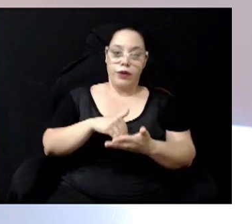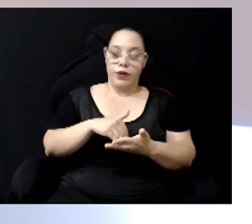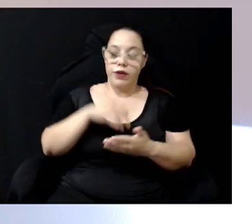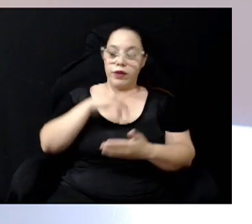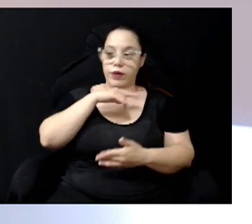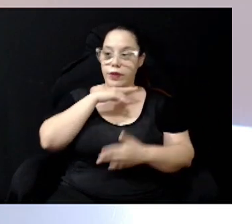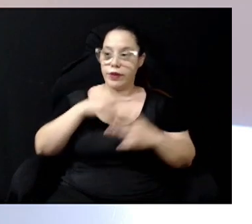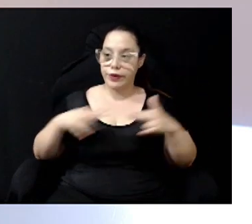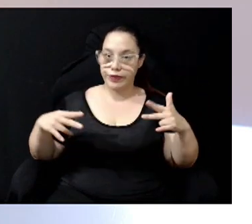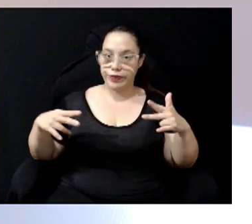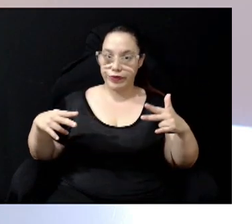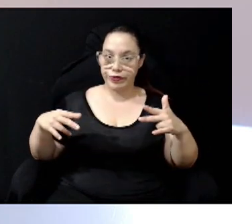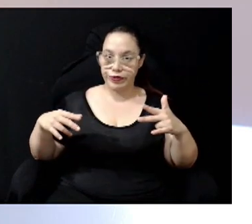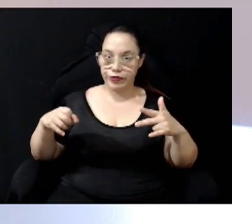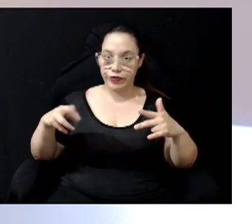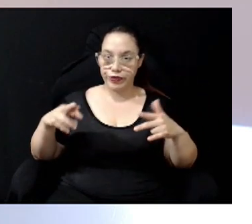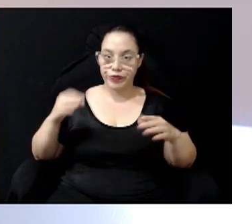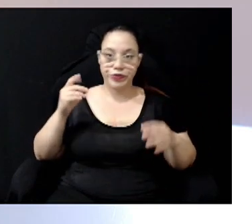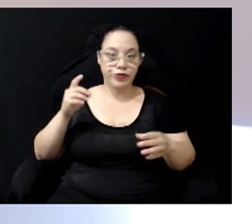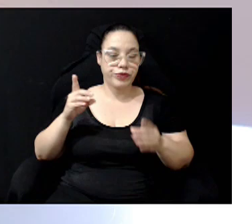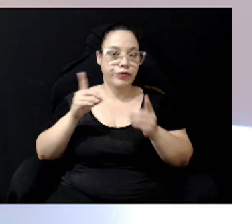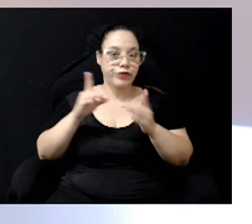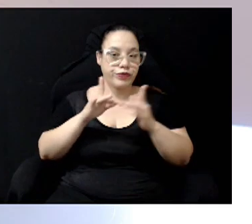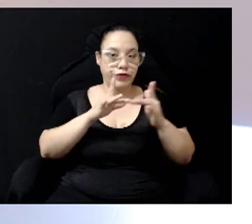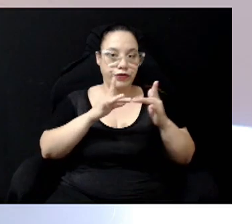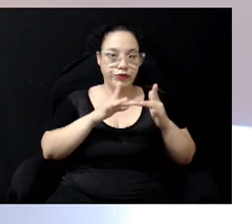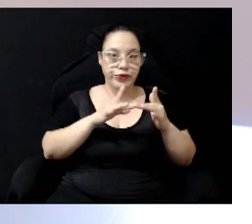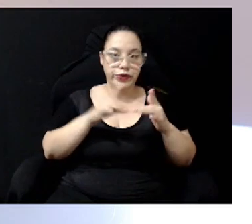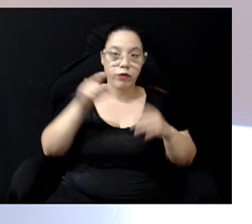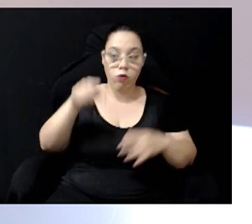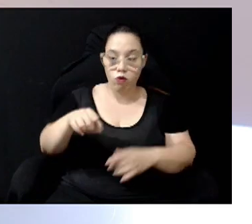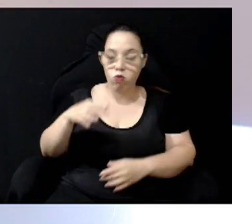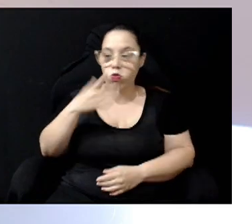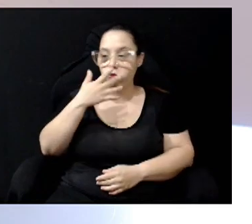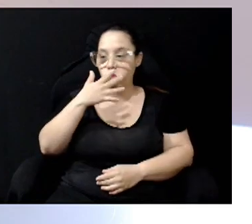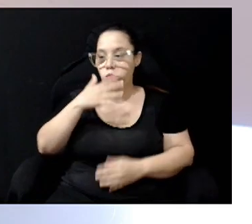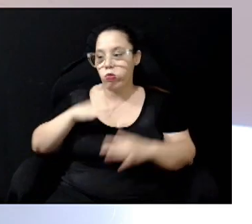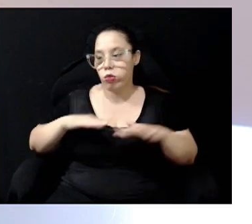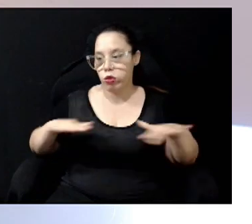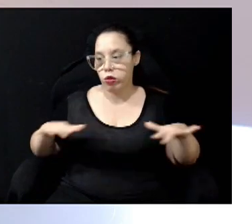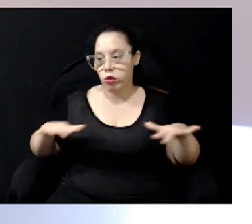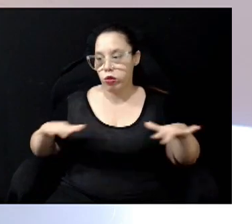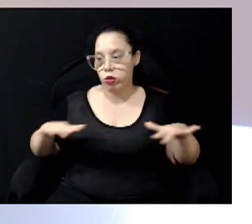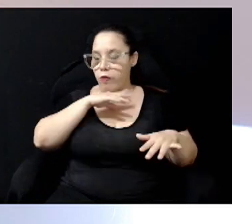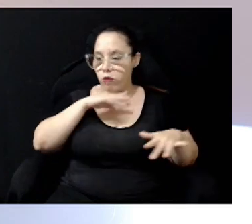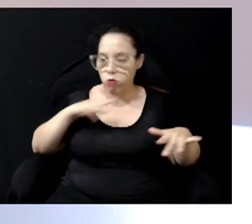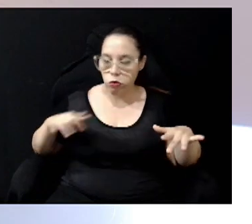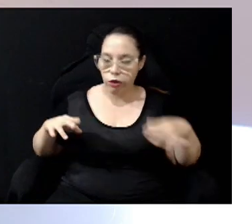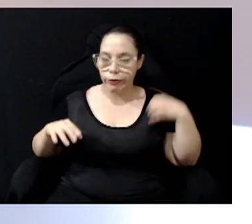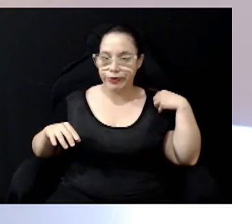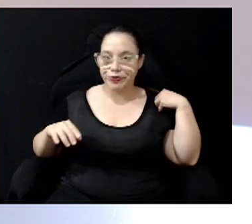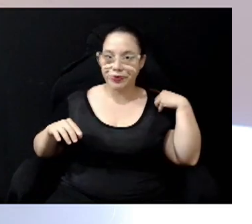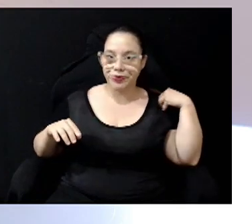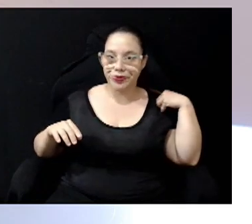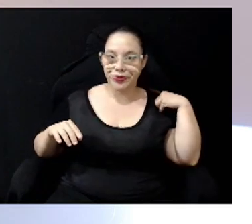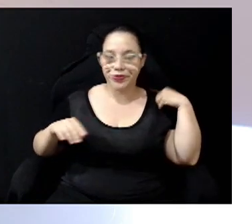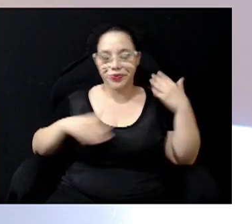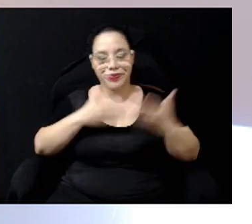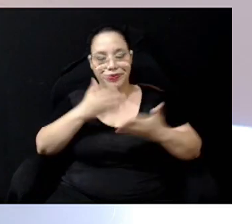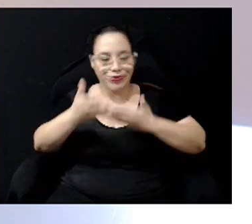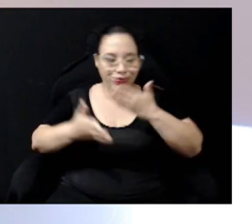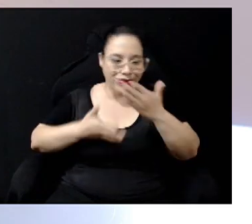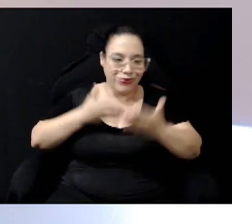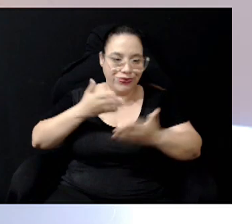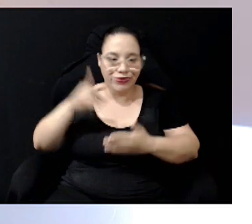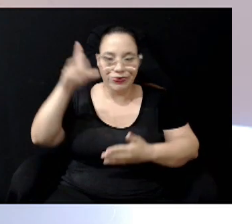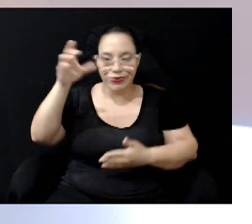o tutor entra em contato comigo para trazer uma questão do animal, mas geralmente a questão do animal está passando por algo ali do próprio